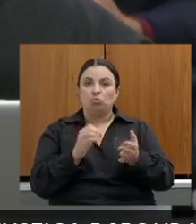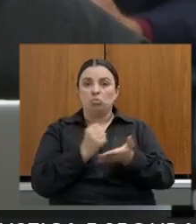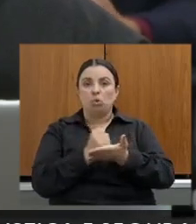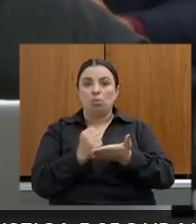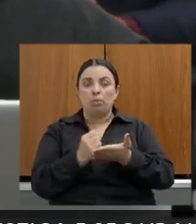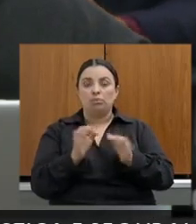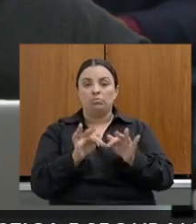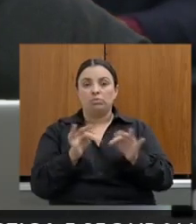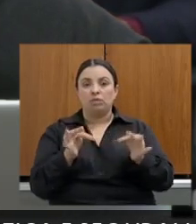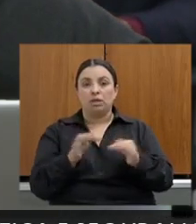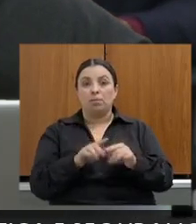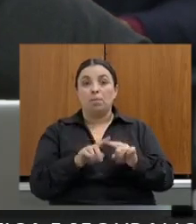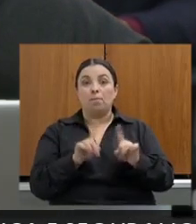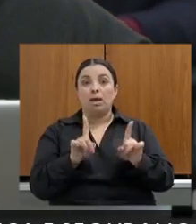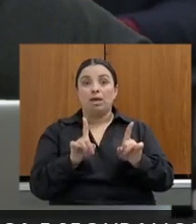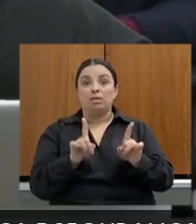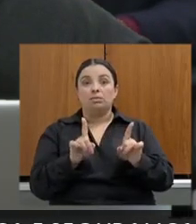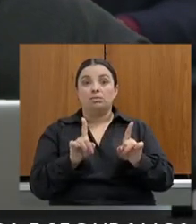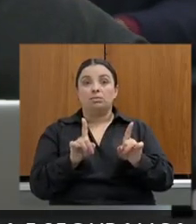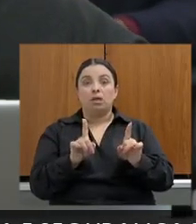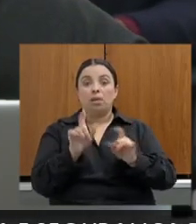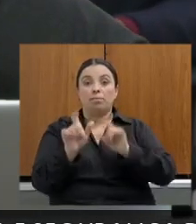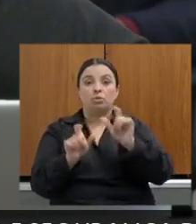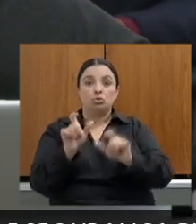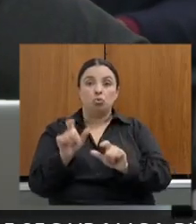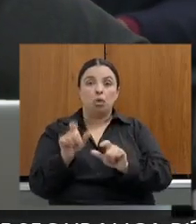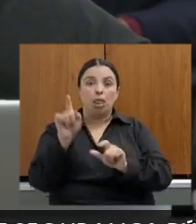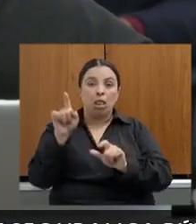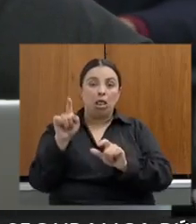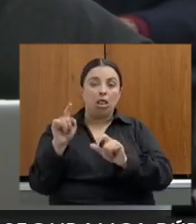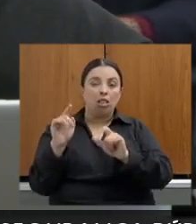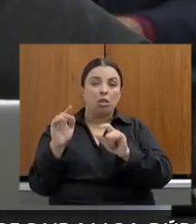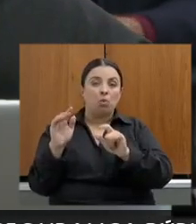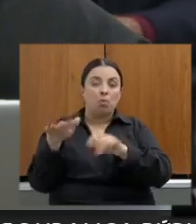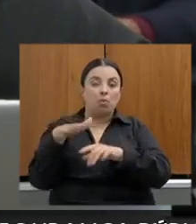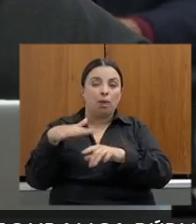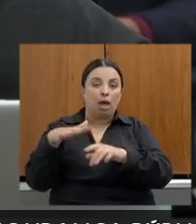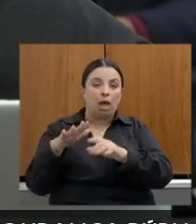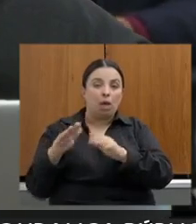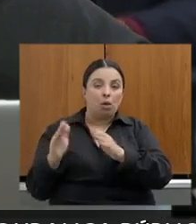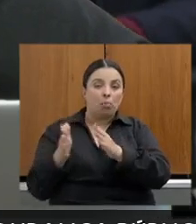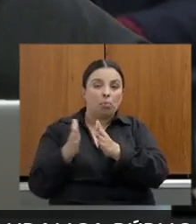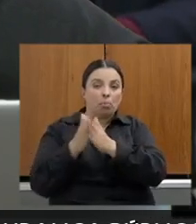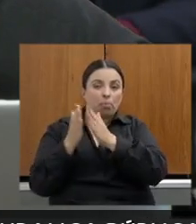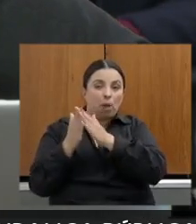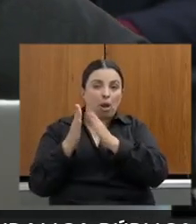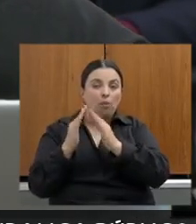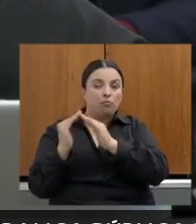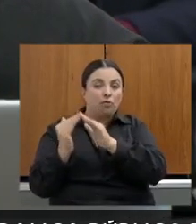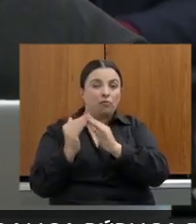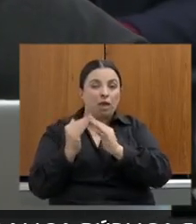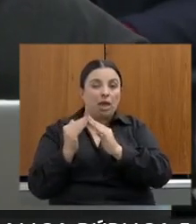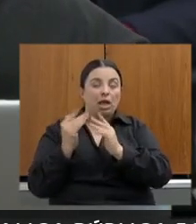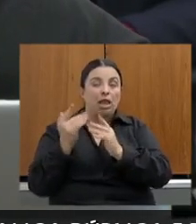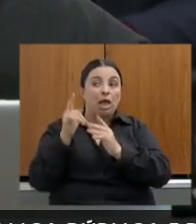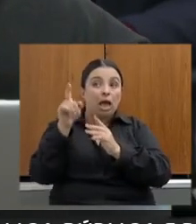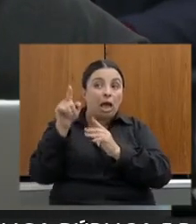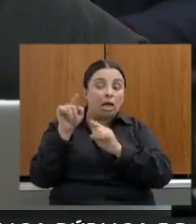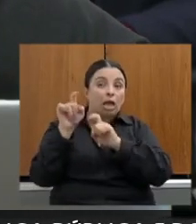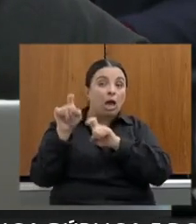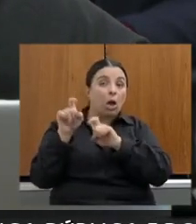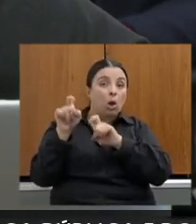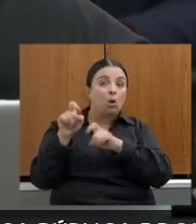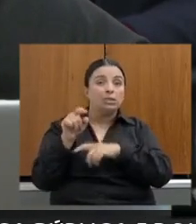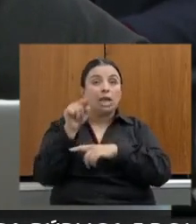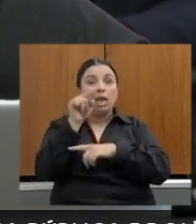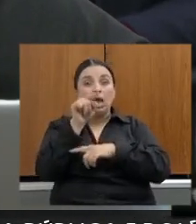mas para um cidadão lá no meio da Periferia lá na roça lá na área